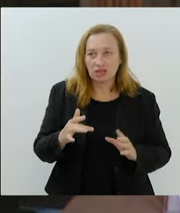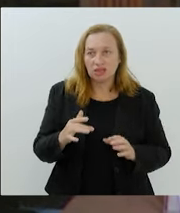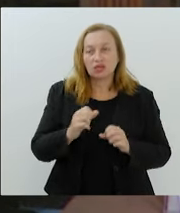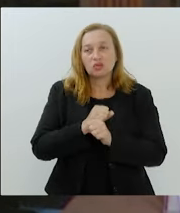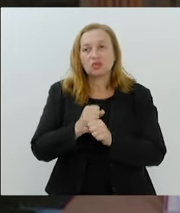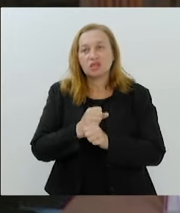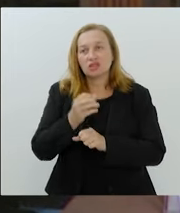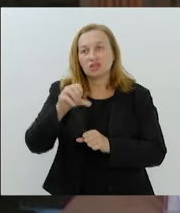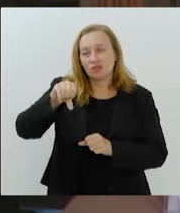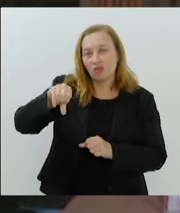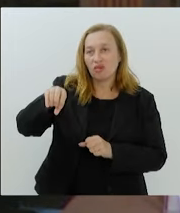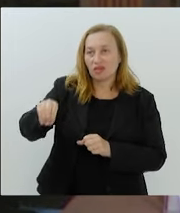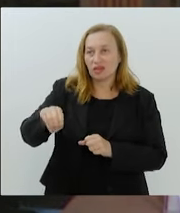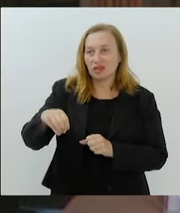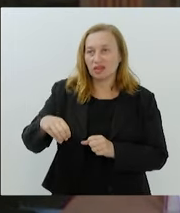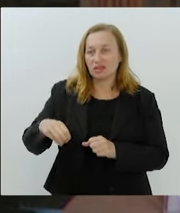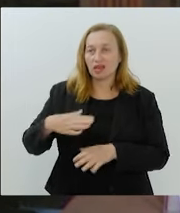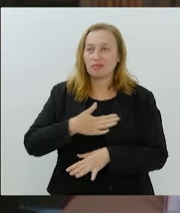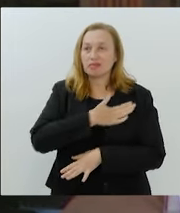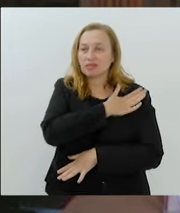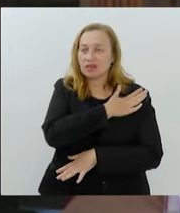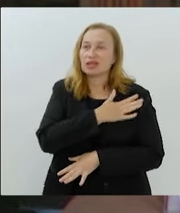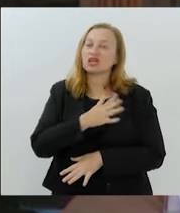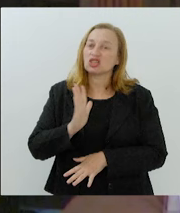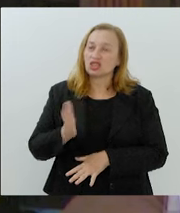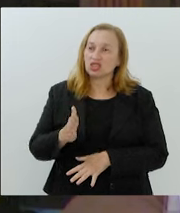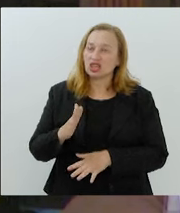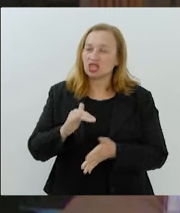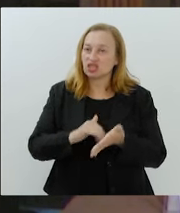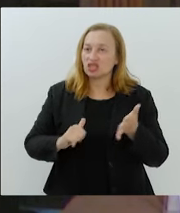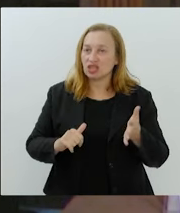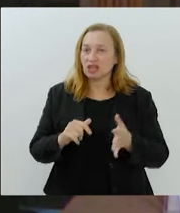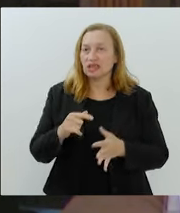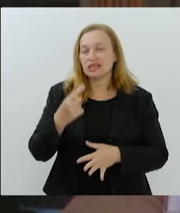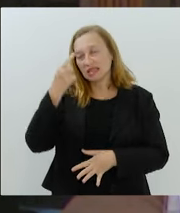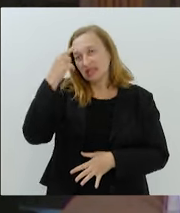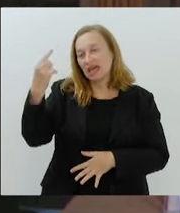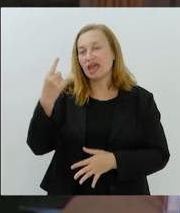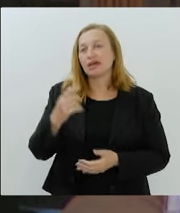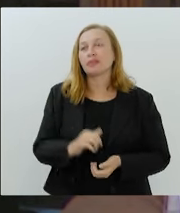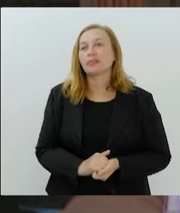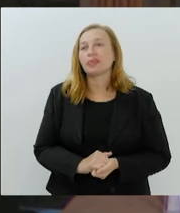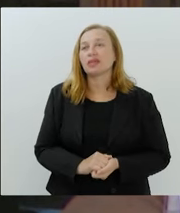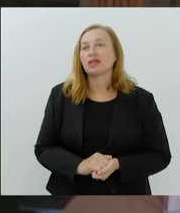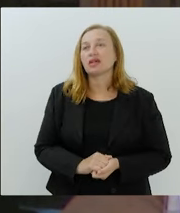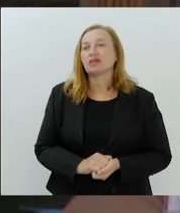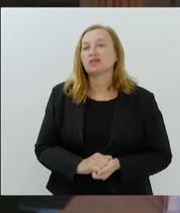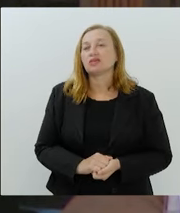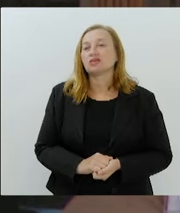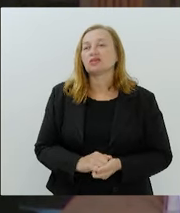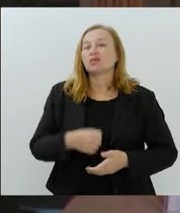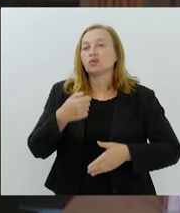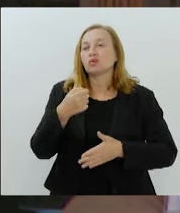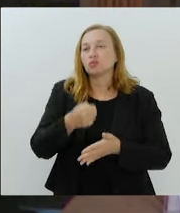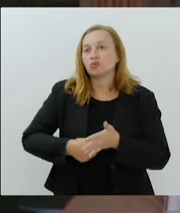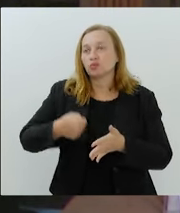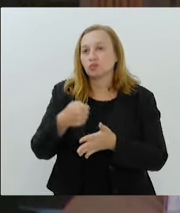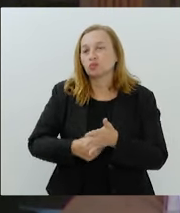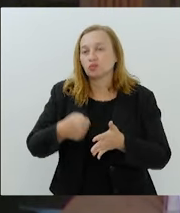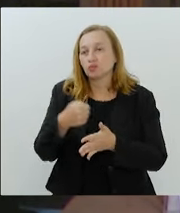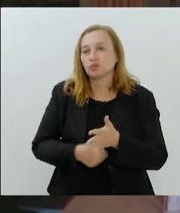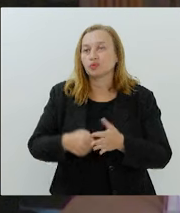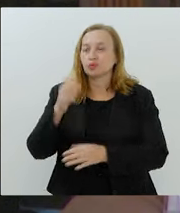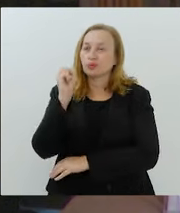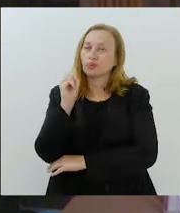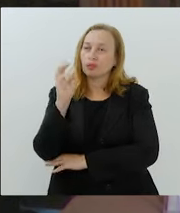90 a militância já derruba essa ideia e, e milita por um meio ambiente que é